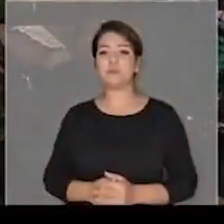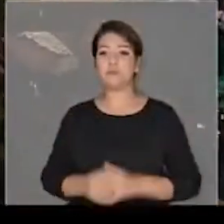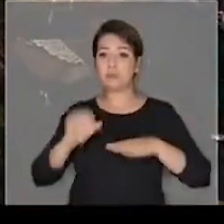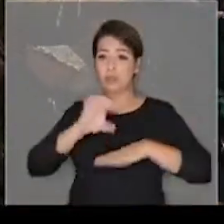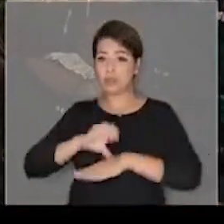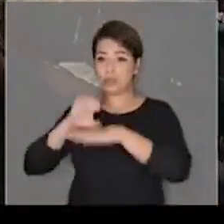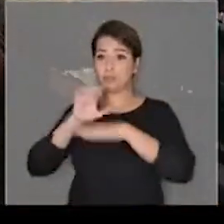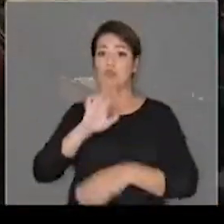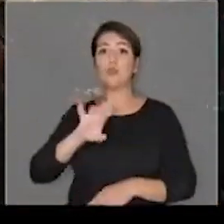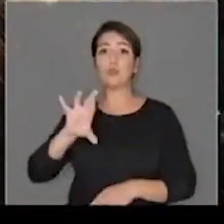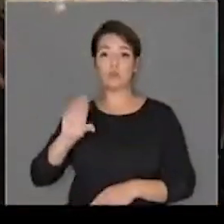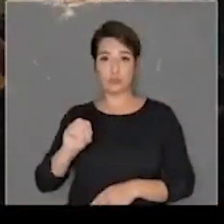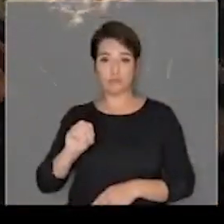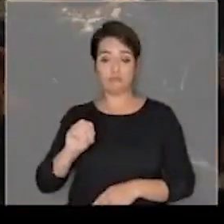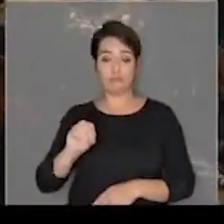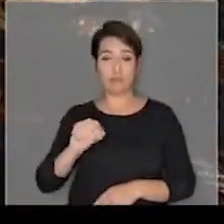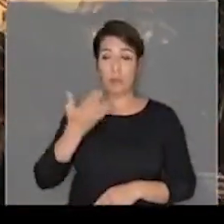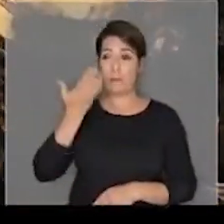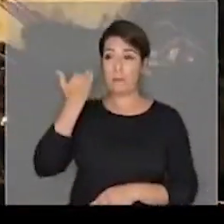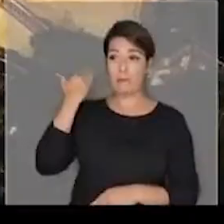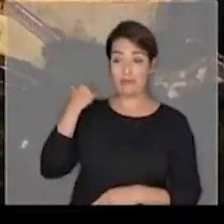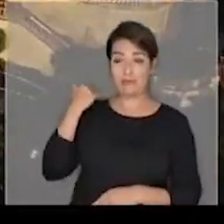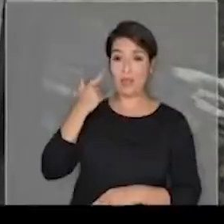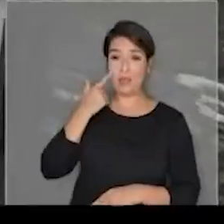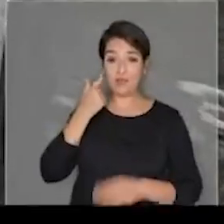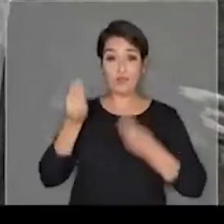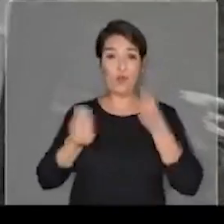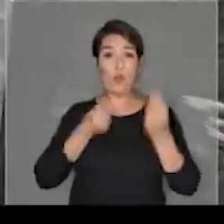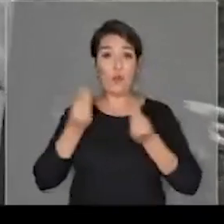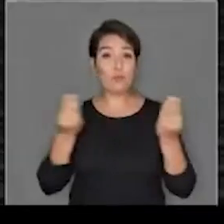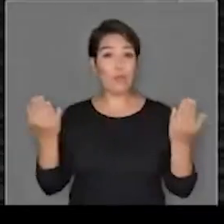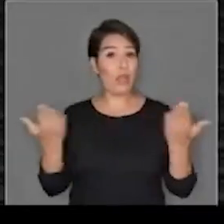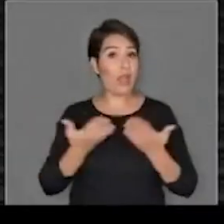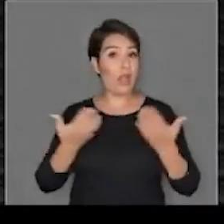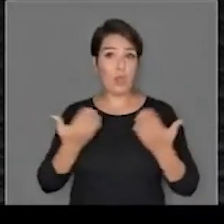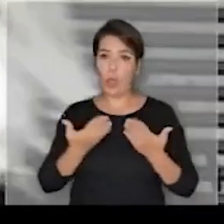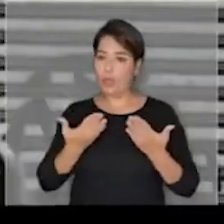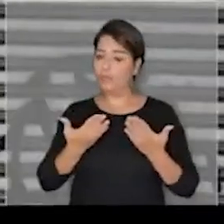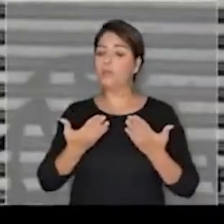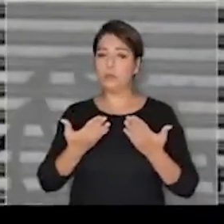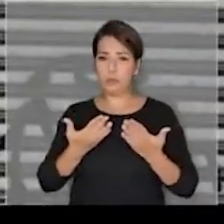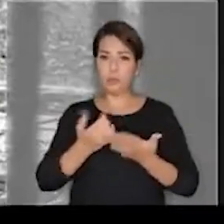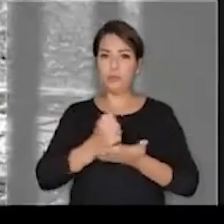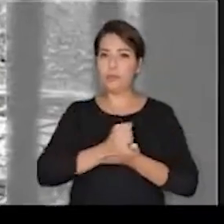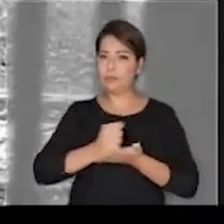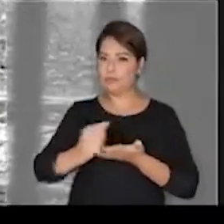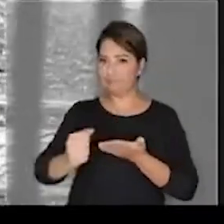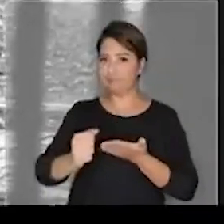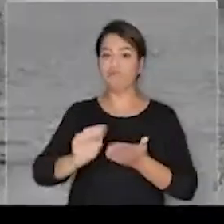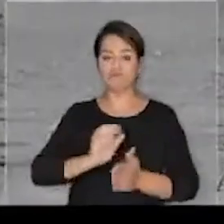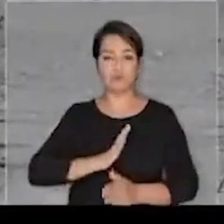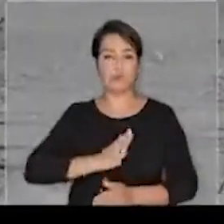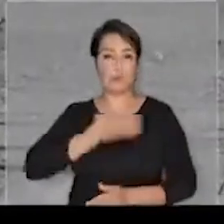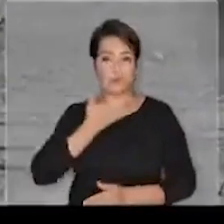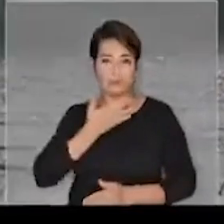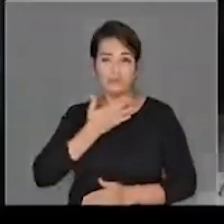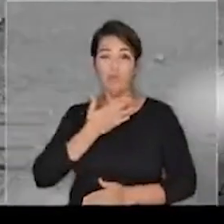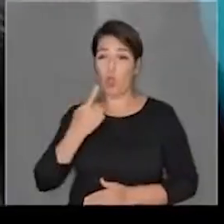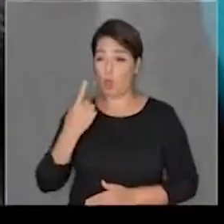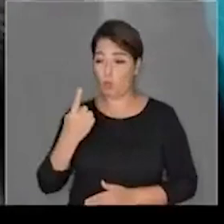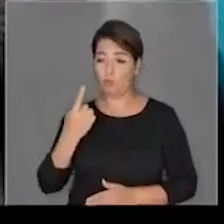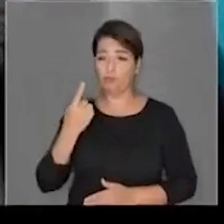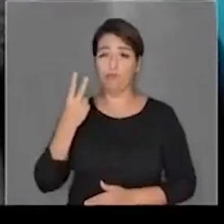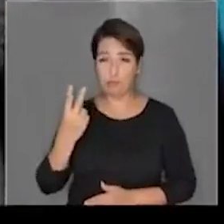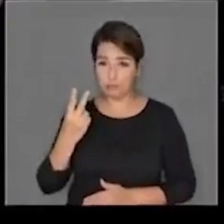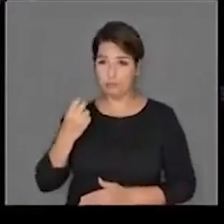Estado do Rio de Janeiro Quem Te Viu E Quem Te Vê o que fizeram com você não se faz e ainda